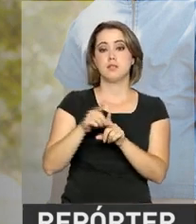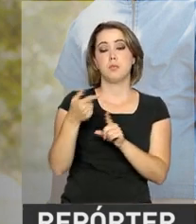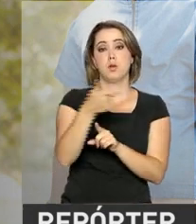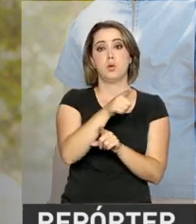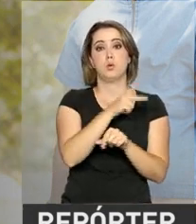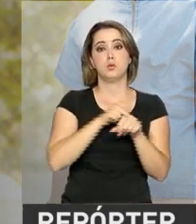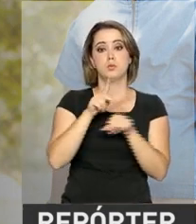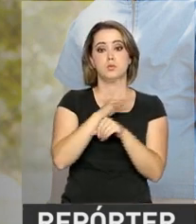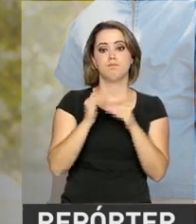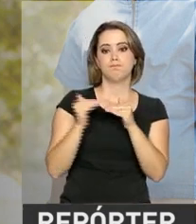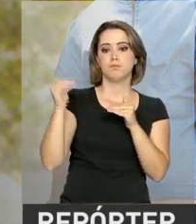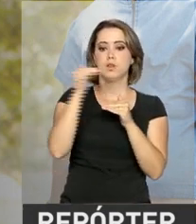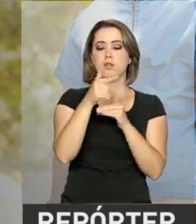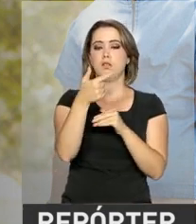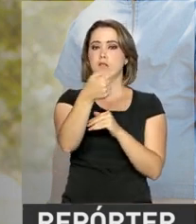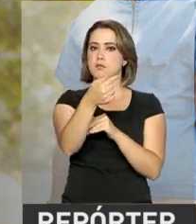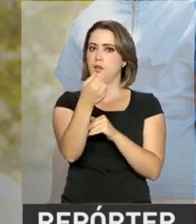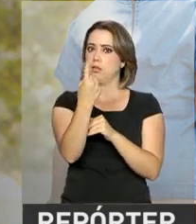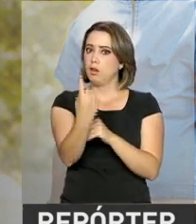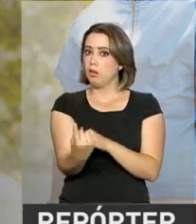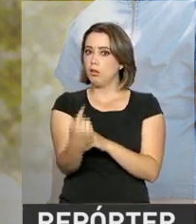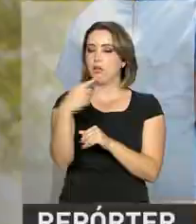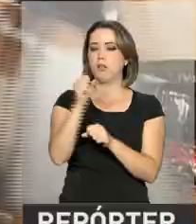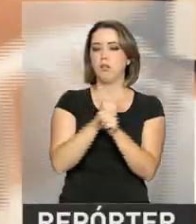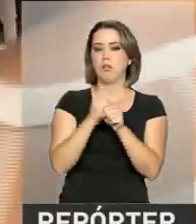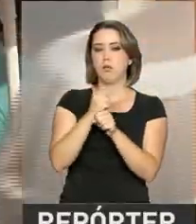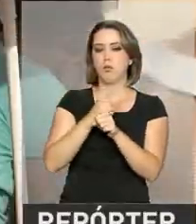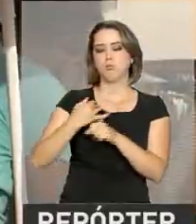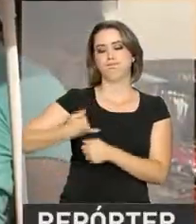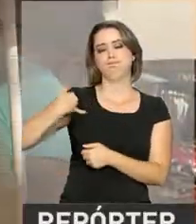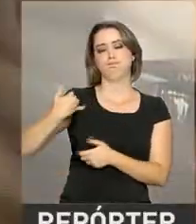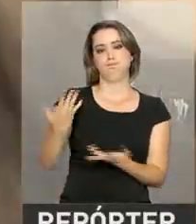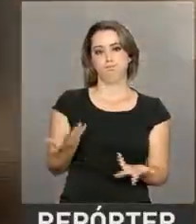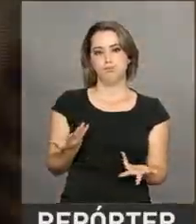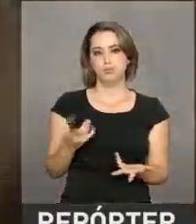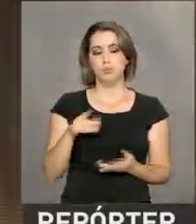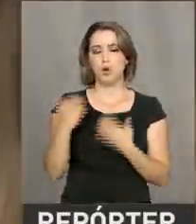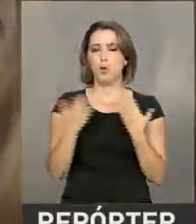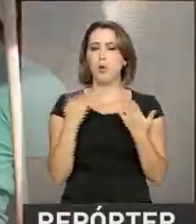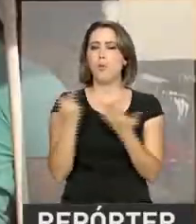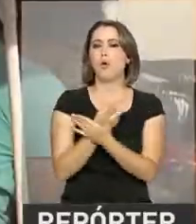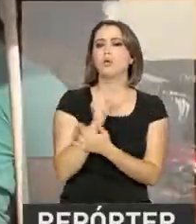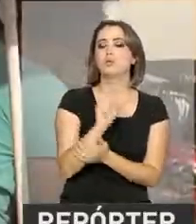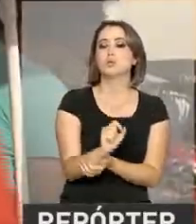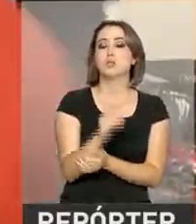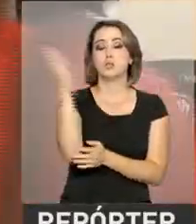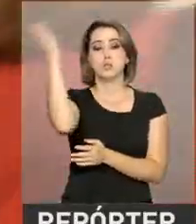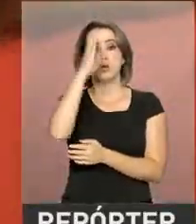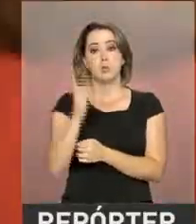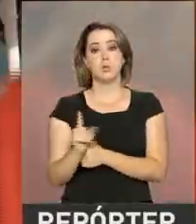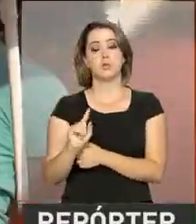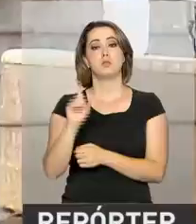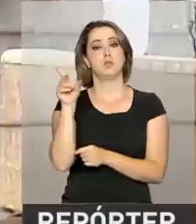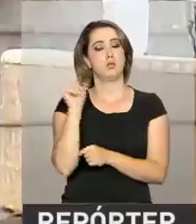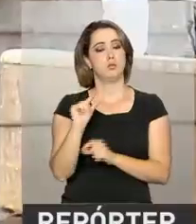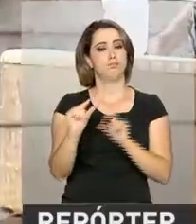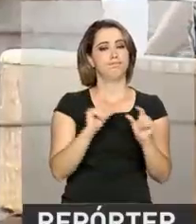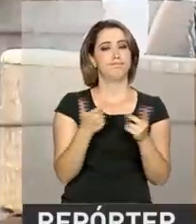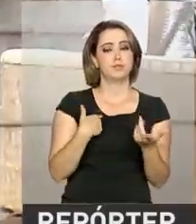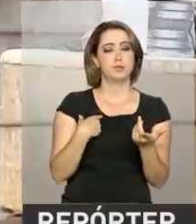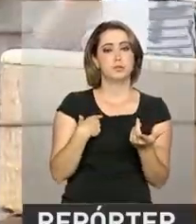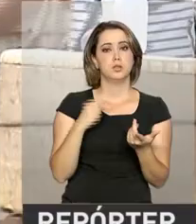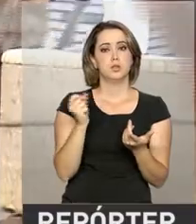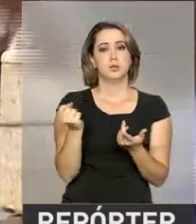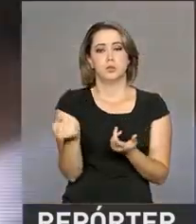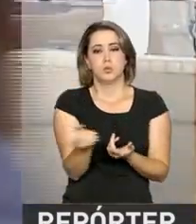é superior aos 71 anos. Mas como isso acontece? O Brasil é um dos poucos países do mundo